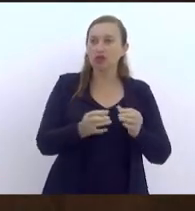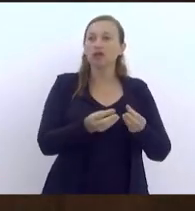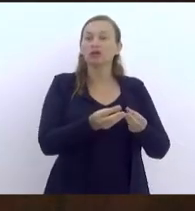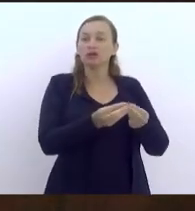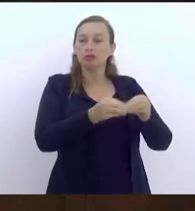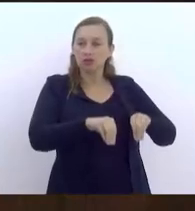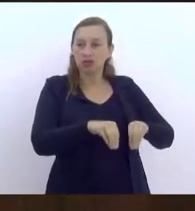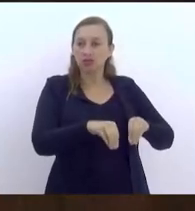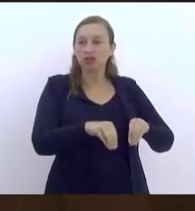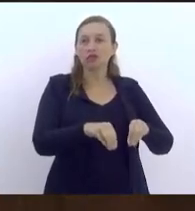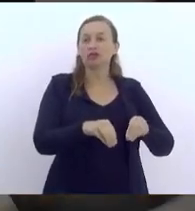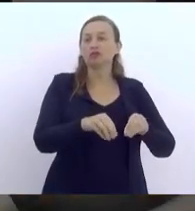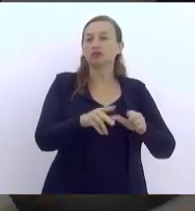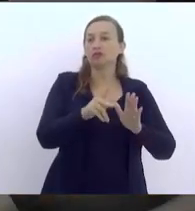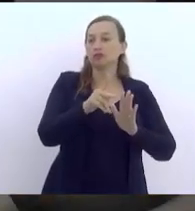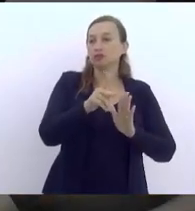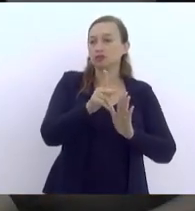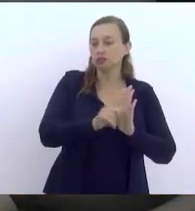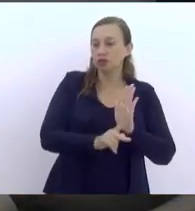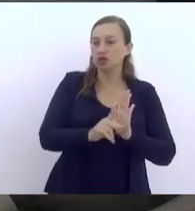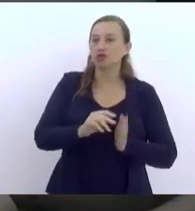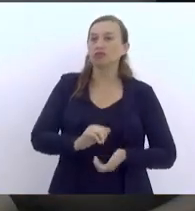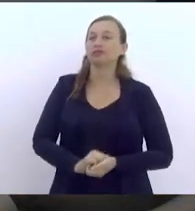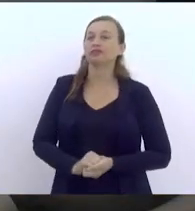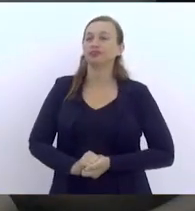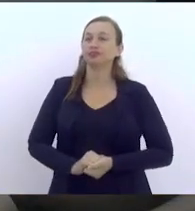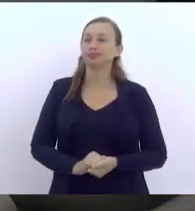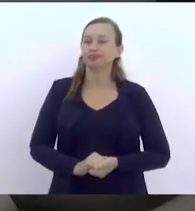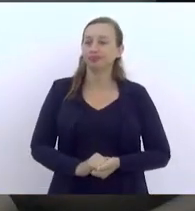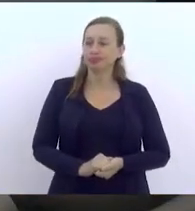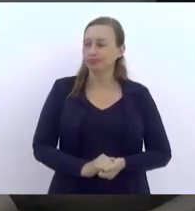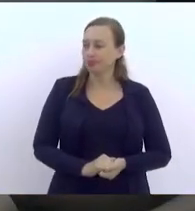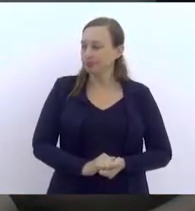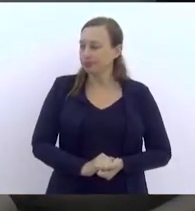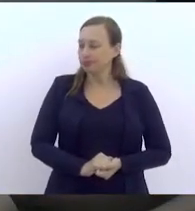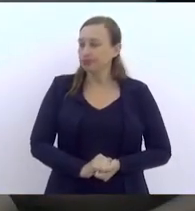projeto. Desse projeto? Porque já passou o tempo. Ele